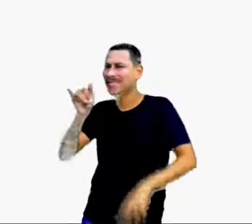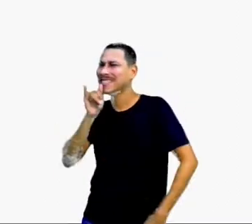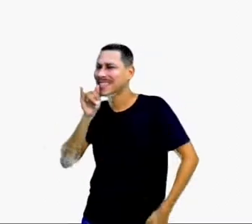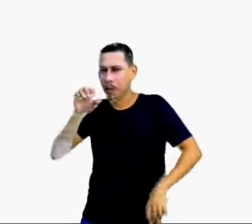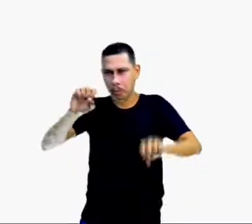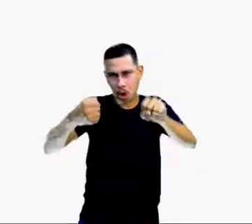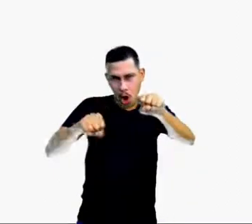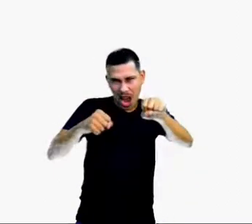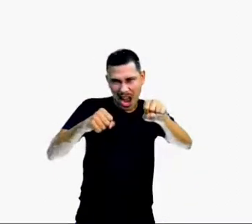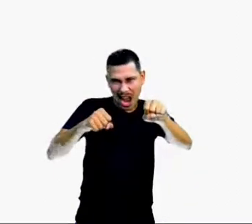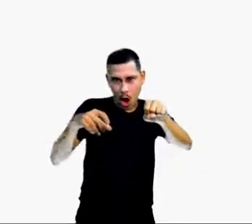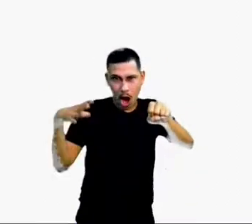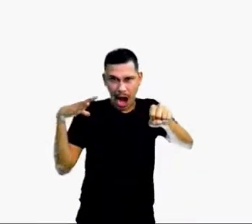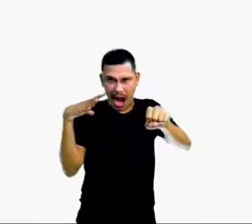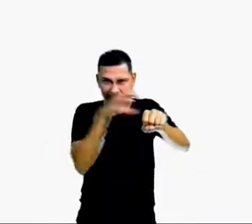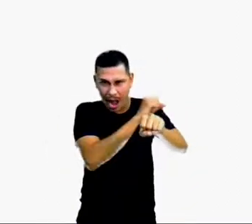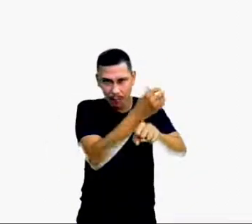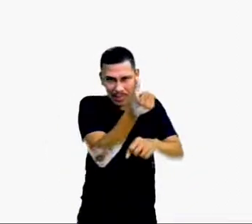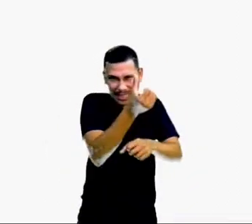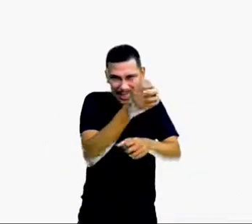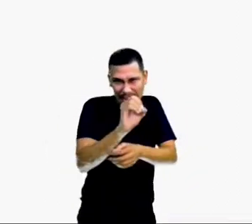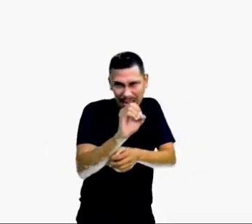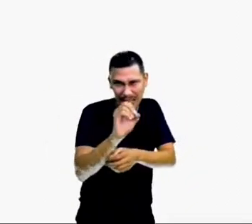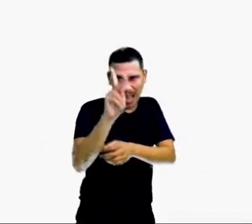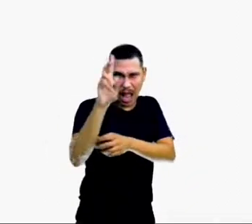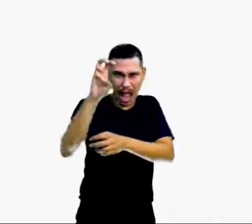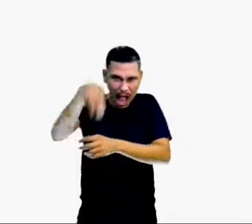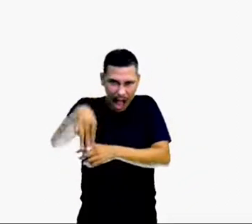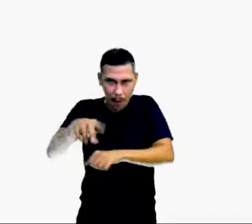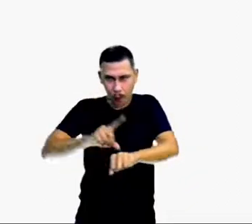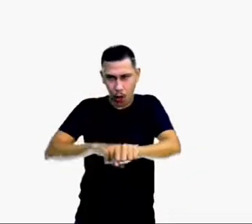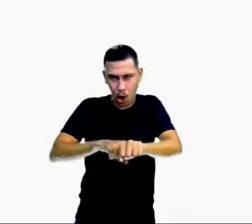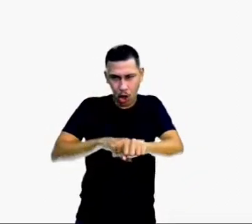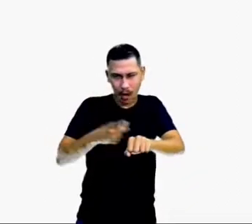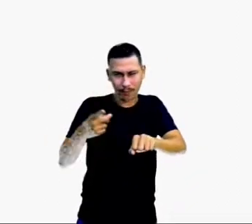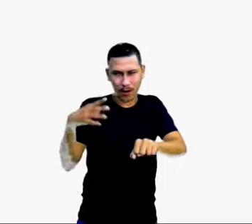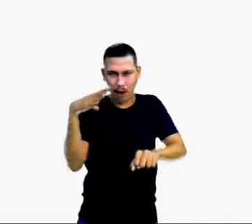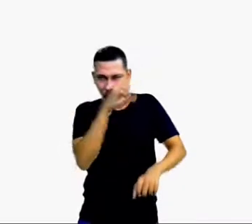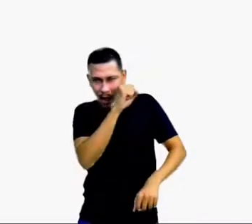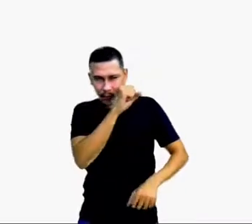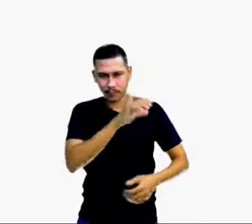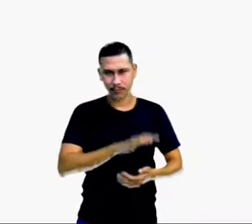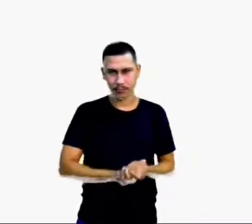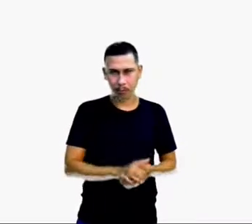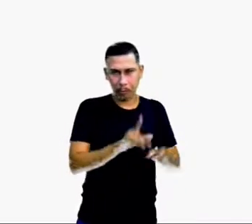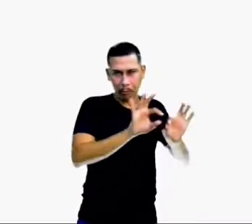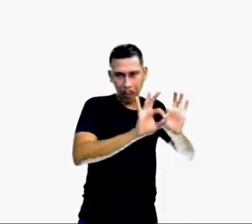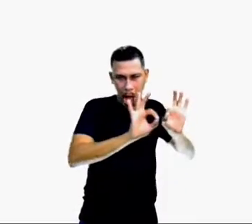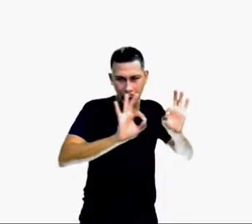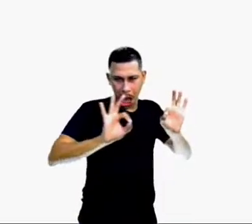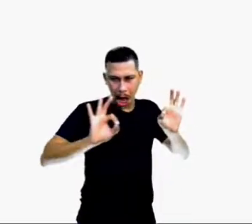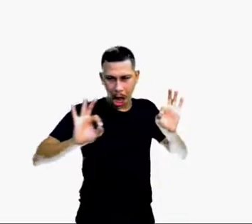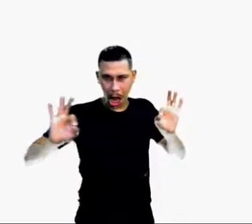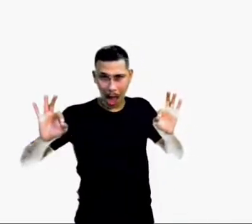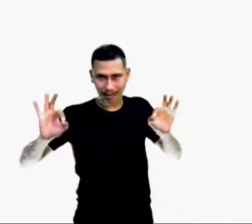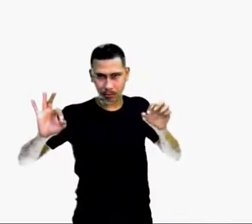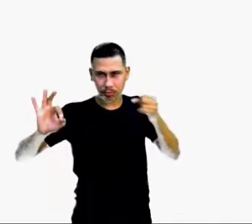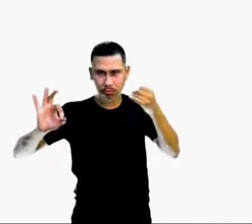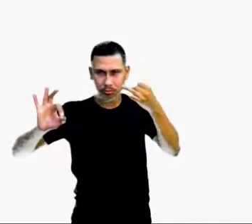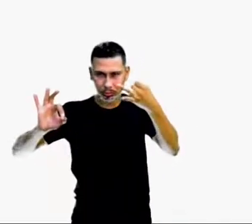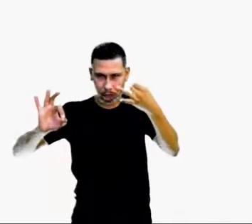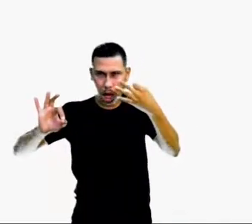uma velocidade de 60 km por hora e realiza um percurso em 3